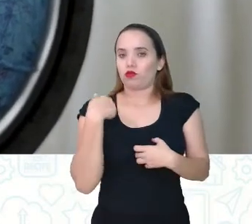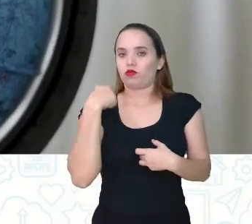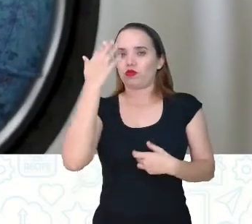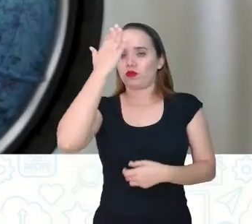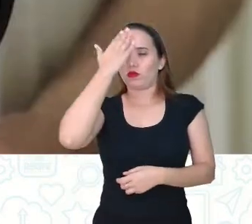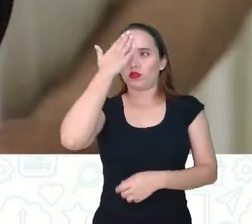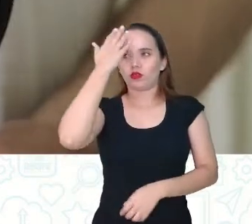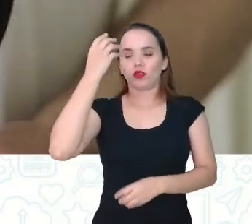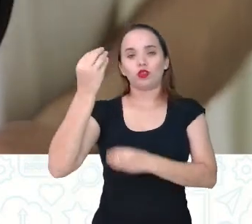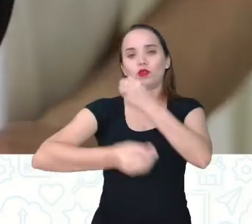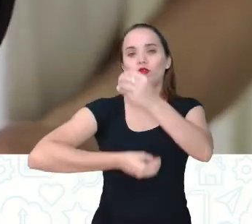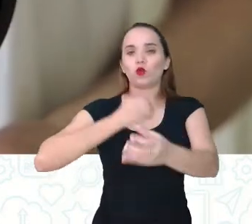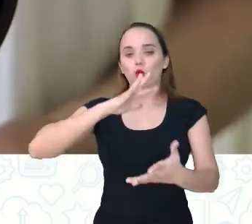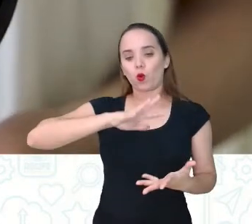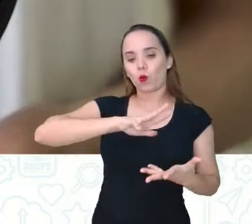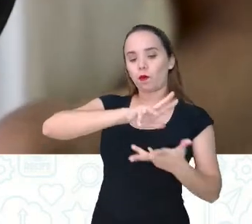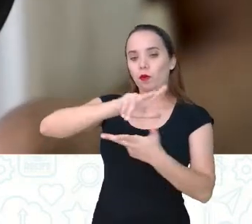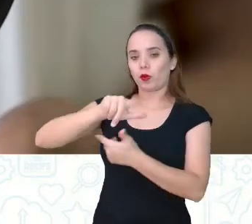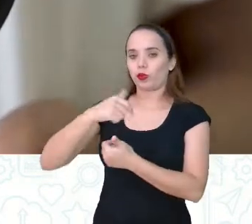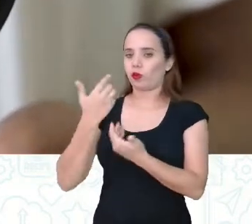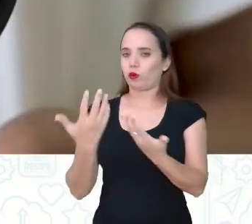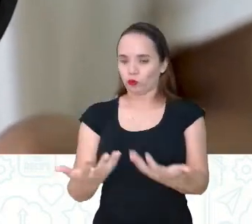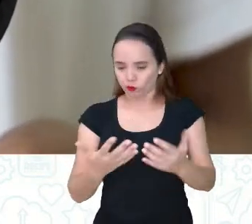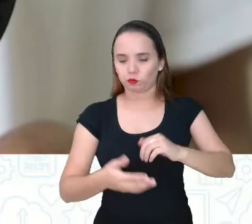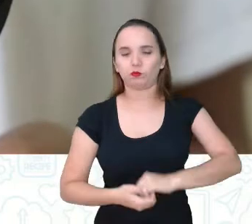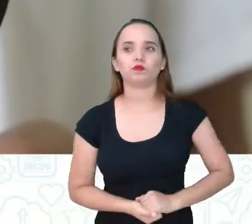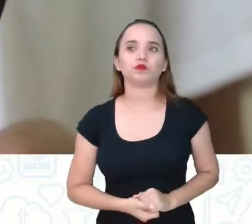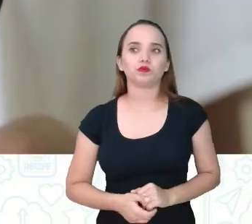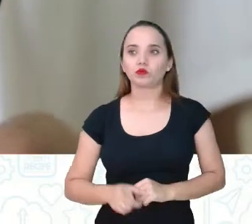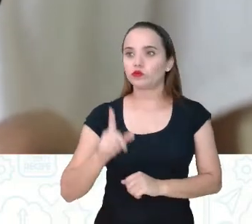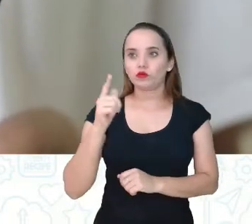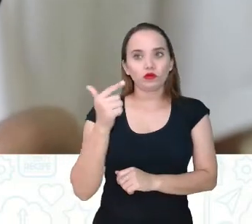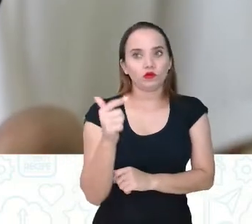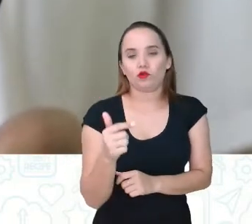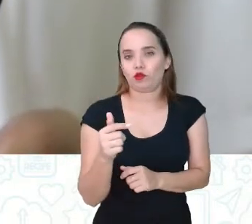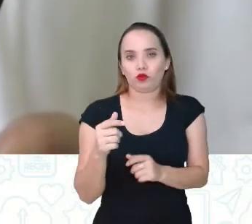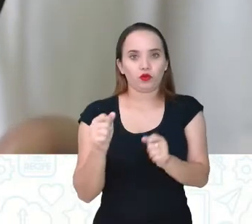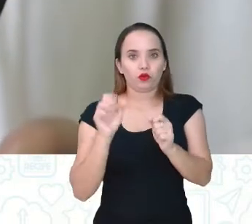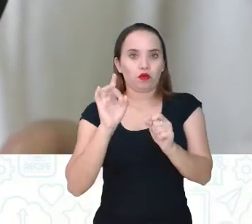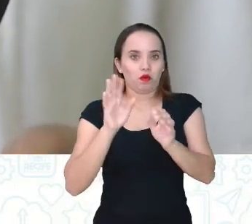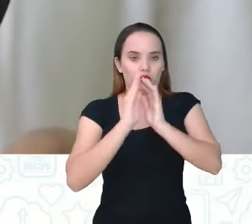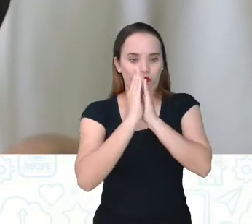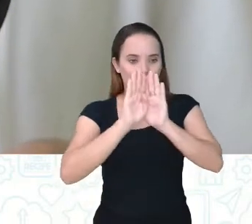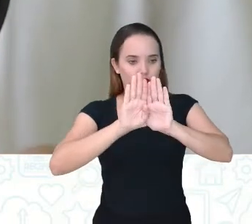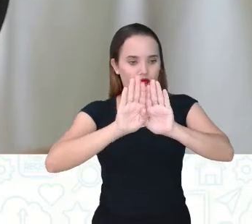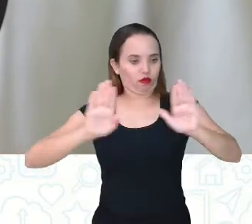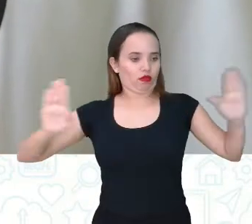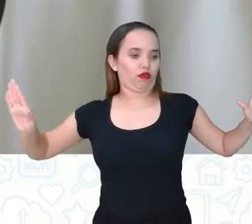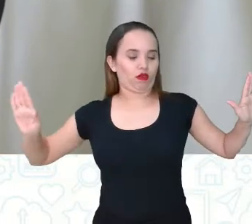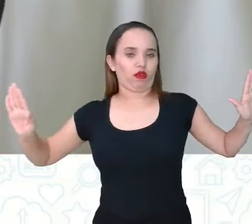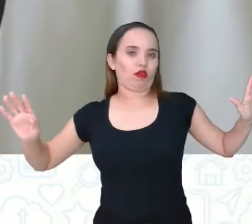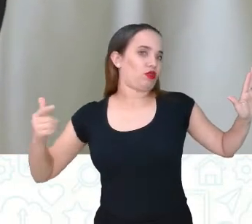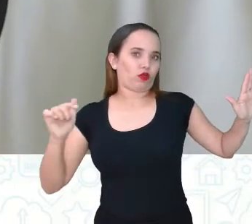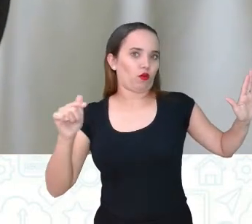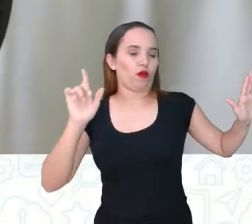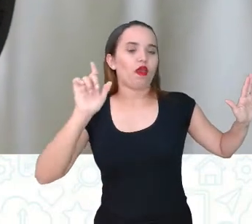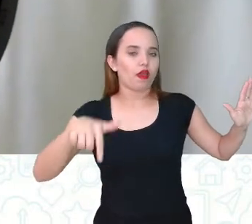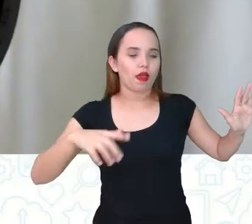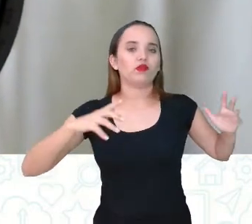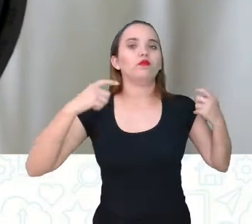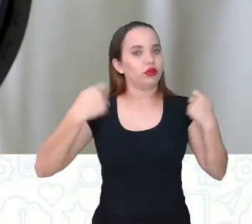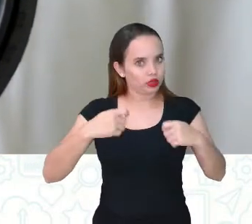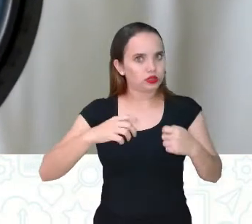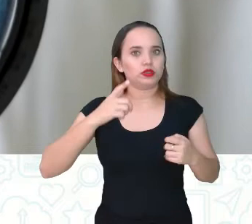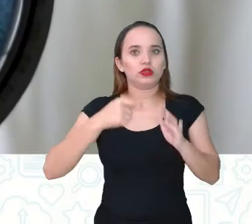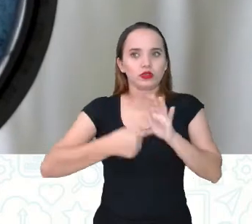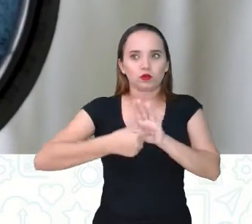nossa Terra, não é? Seria não um planisfério, que é um mapa estendido na mesa, mas um globo terrestre, mostrando um